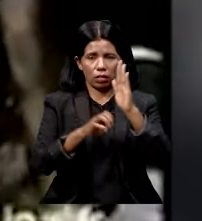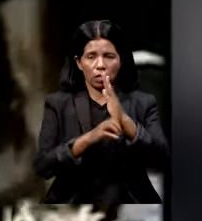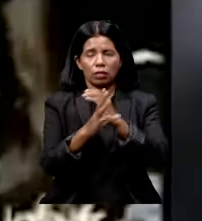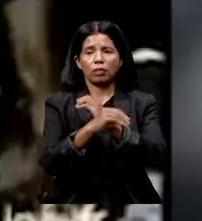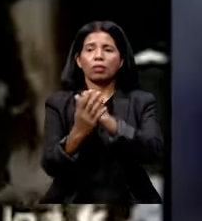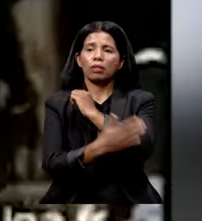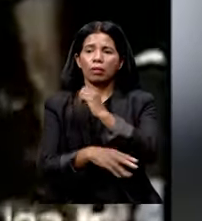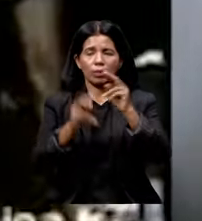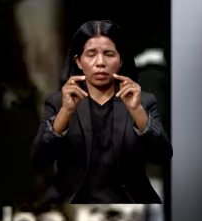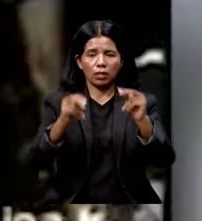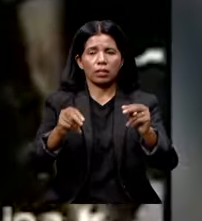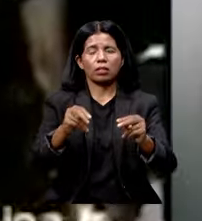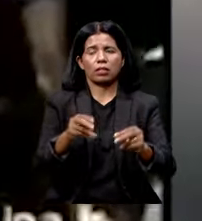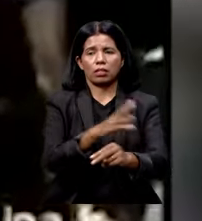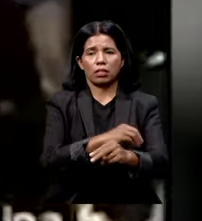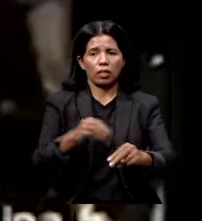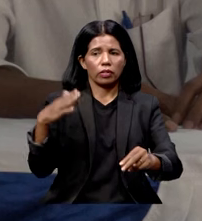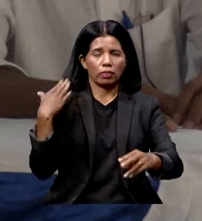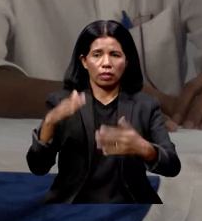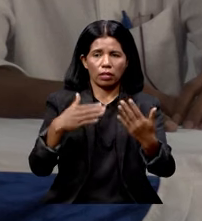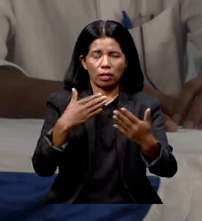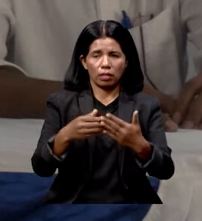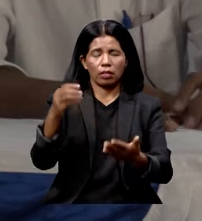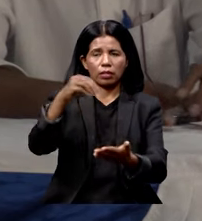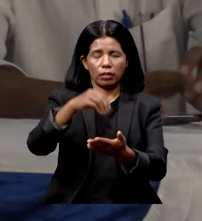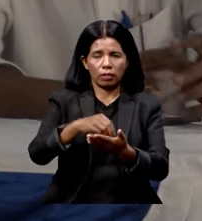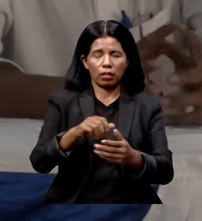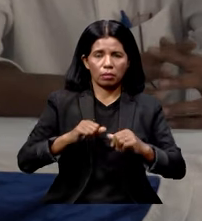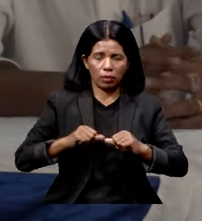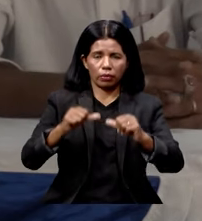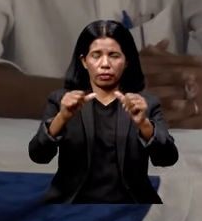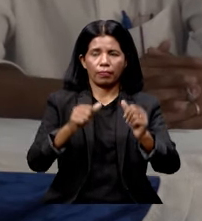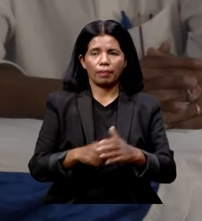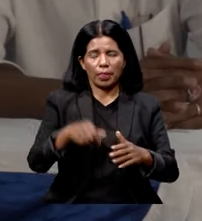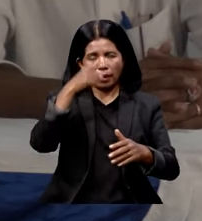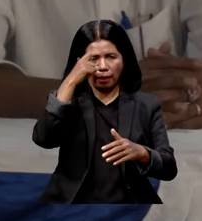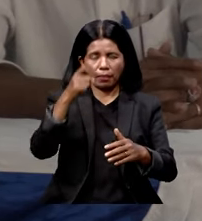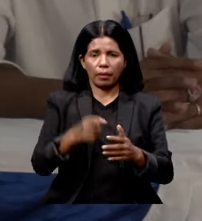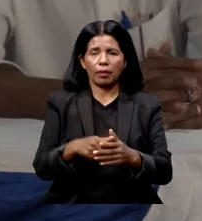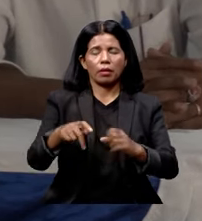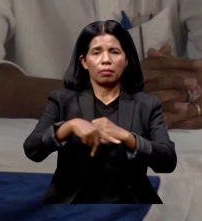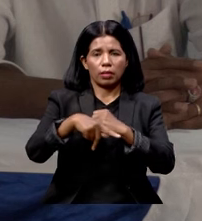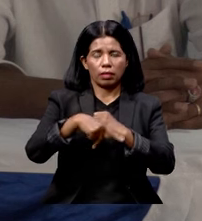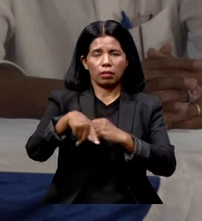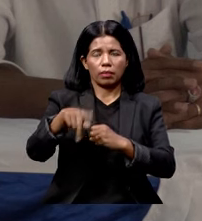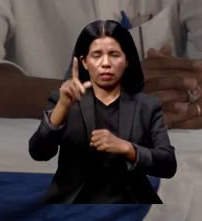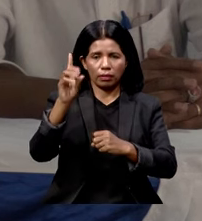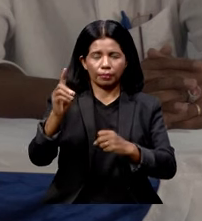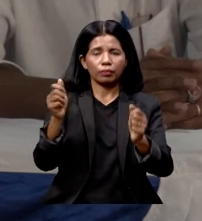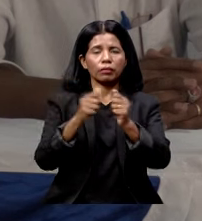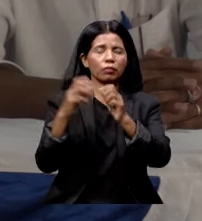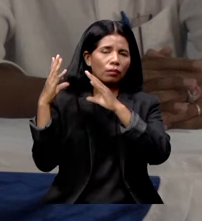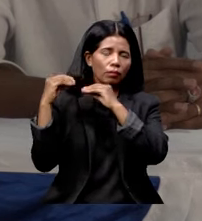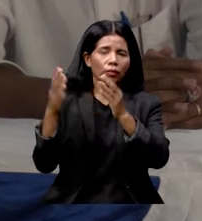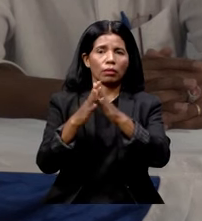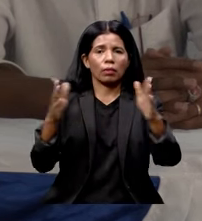teves papel juventude ira para tu bele ense e a tu bele continua. Também nema ka Partido Democrático ho esperança bot ba